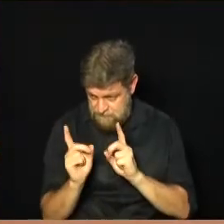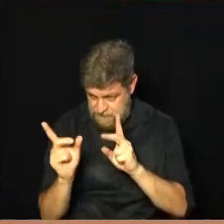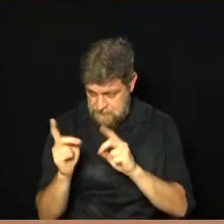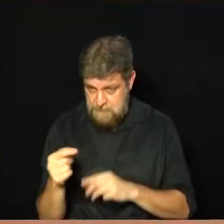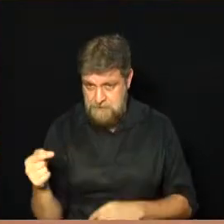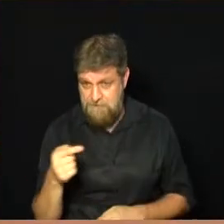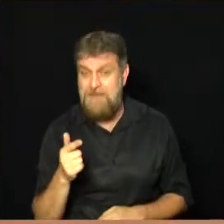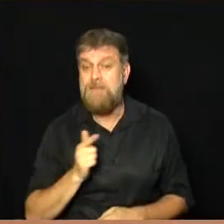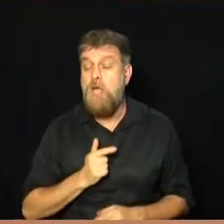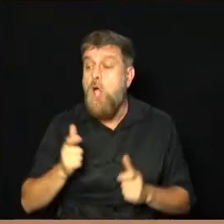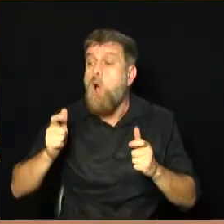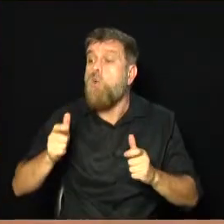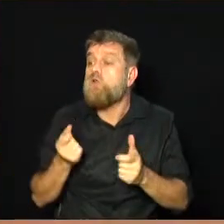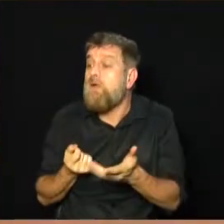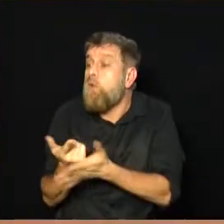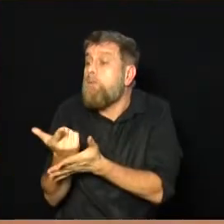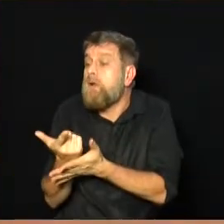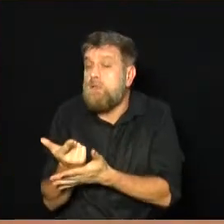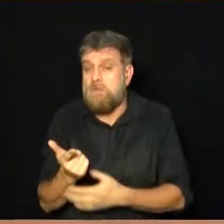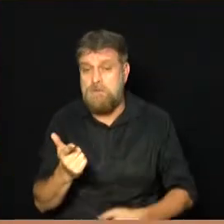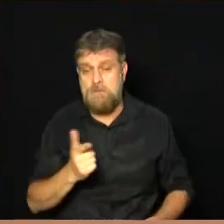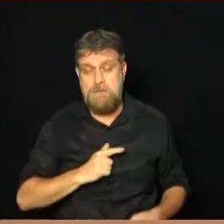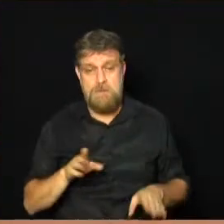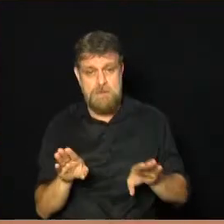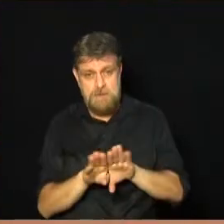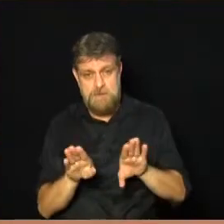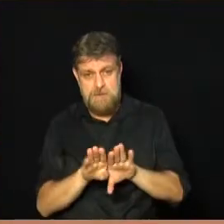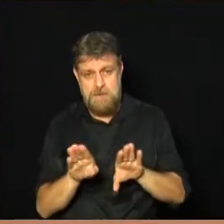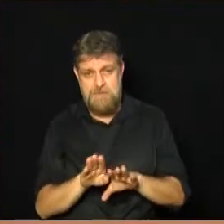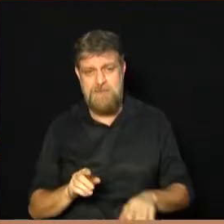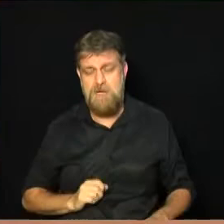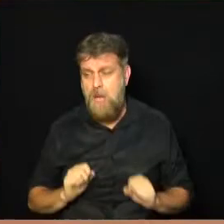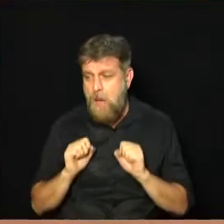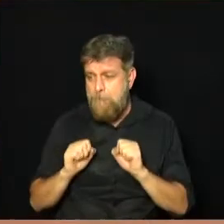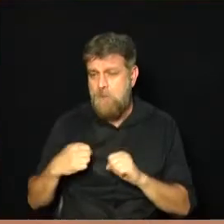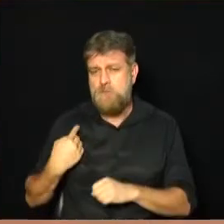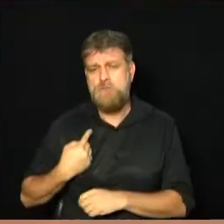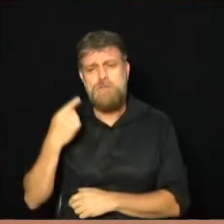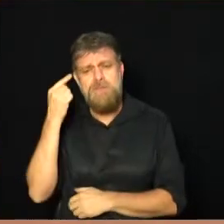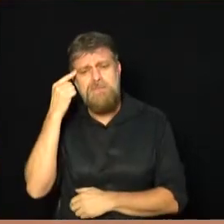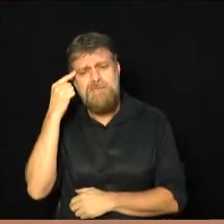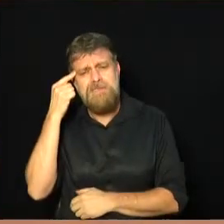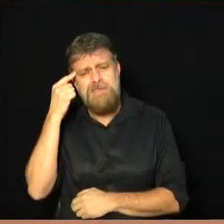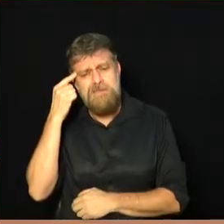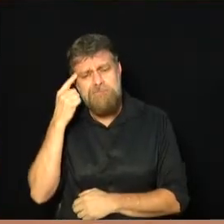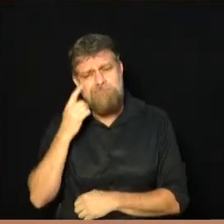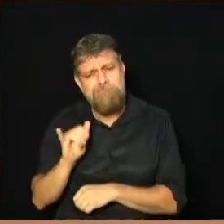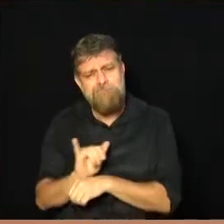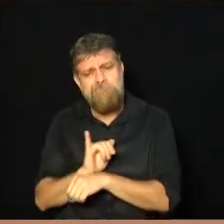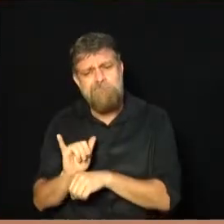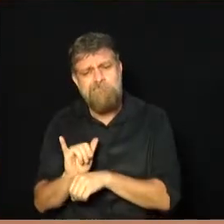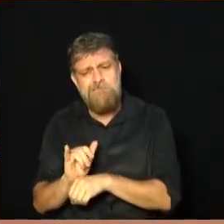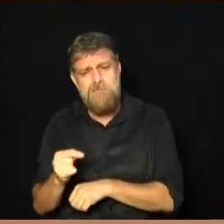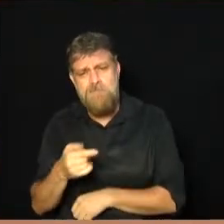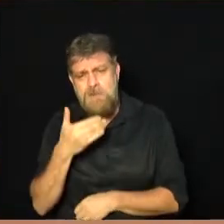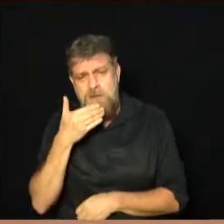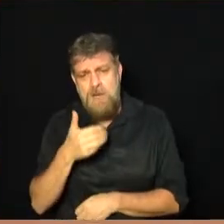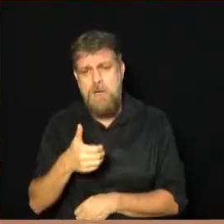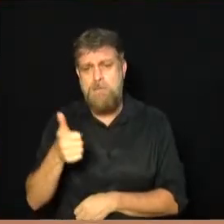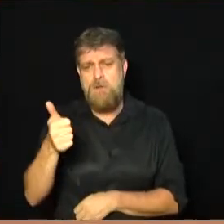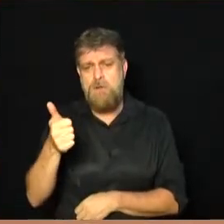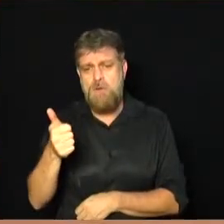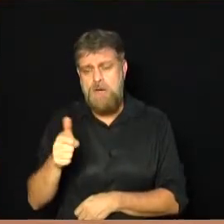de transferências, e também se é possível a gente pensar numa situação em que melhore para